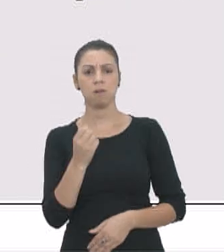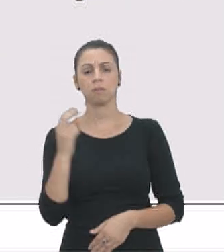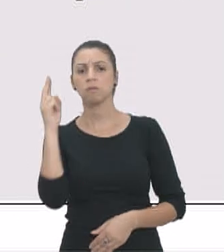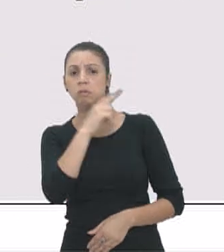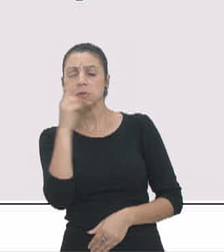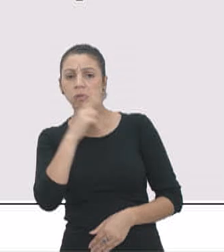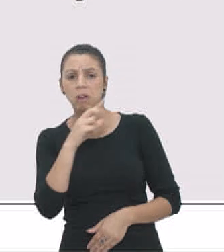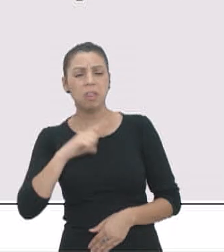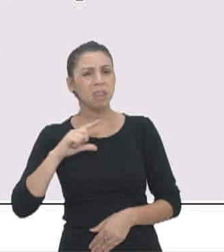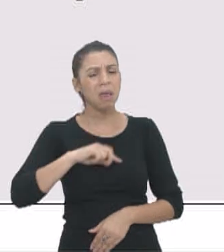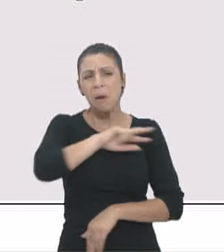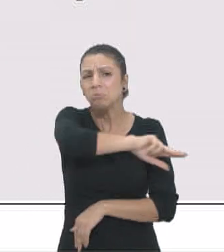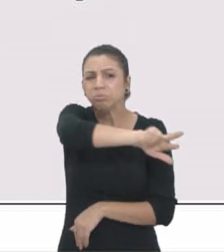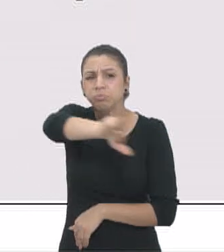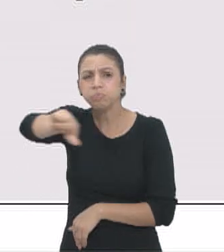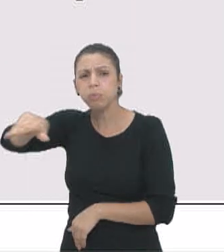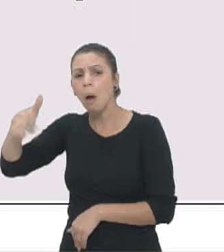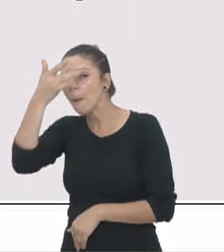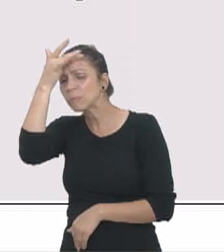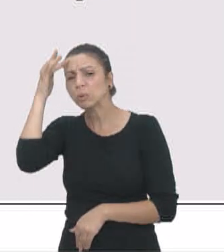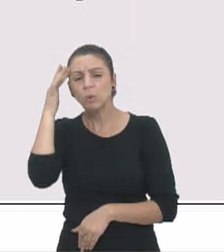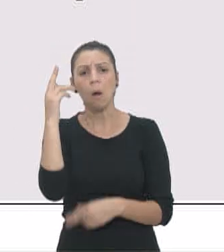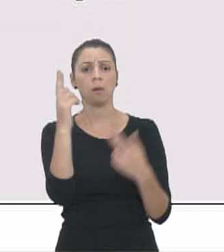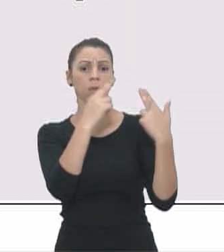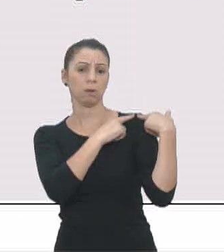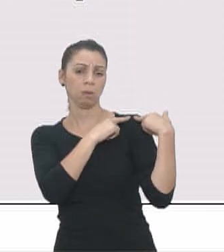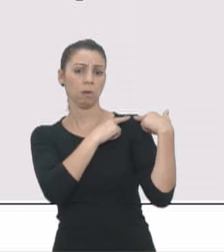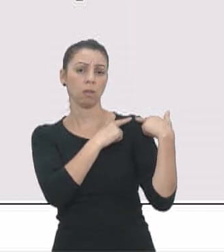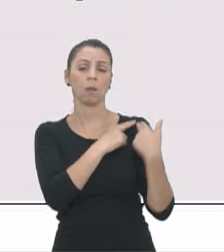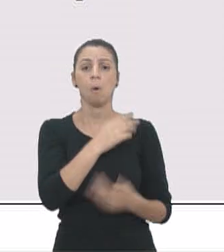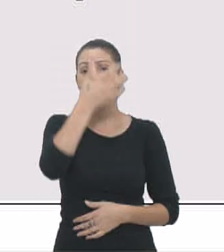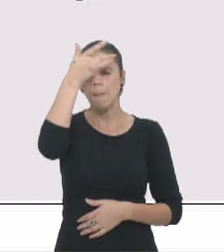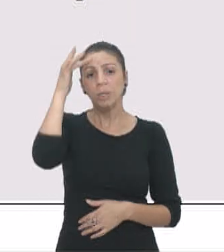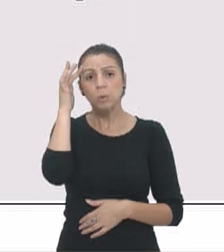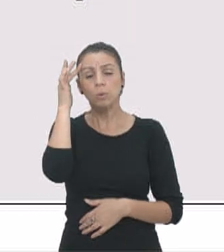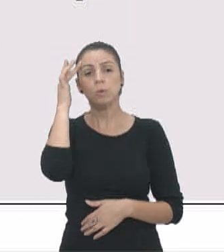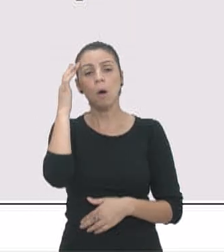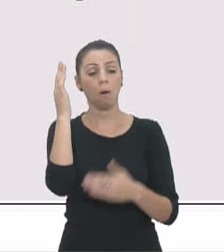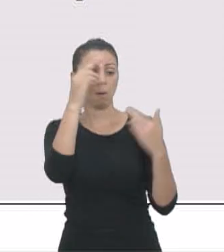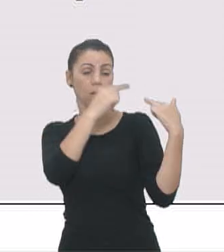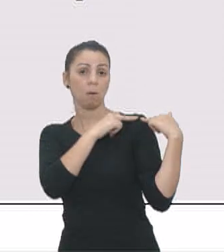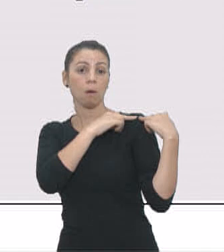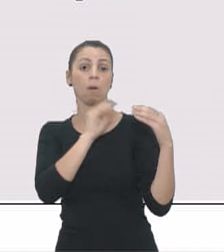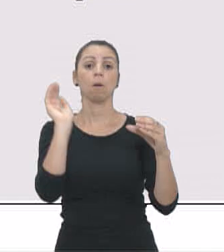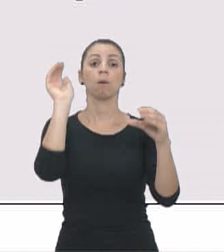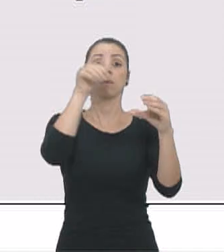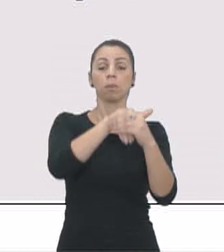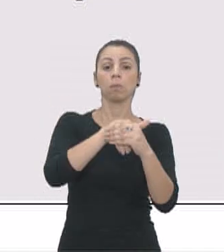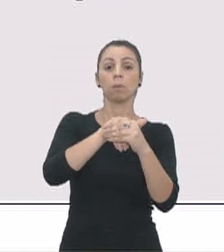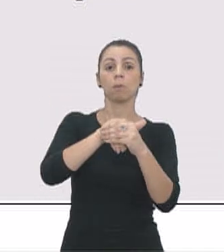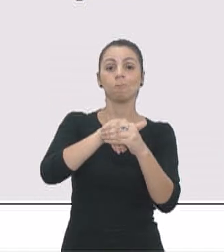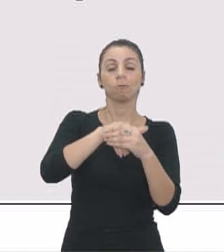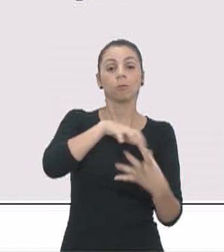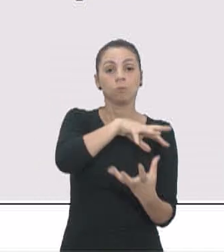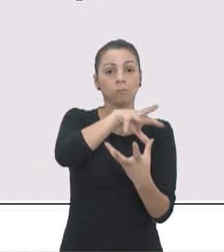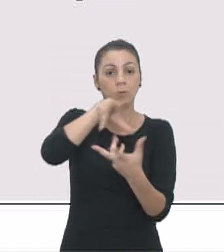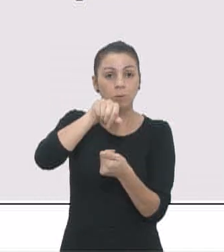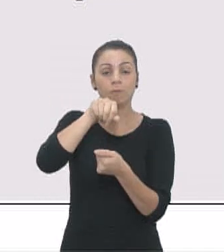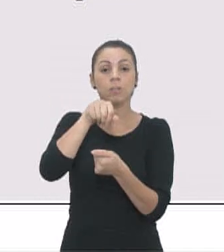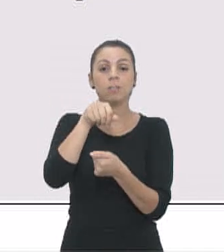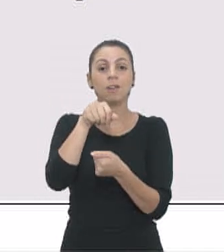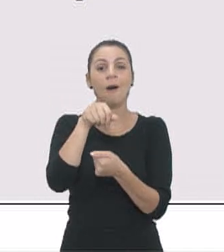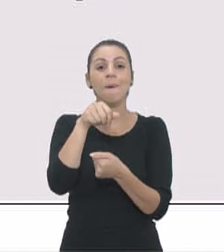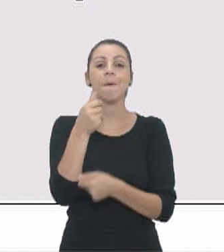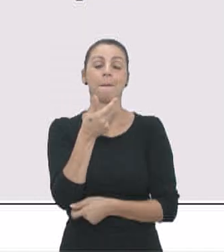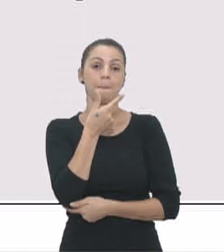como nós vamos ver daqui a pouco aqui. Os membros da convenção foram eleitos pelo voto universal masculino, ou seja, não era um voto